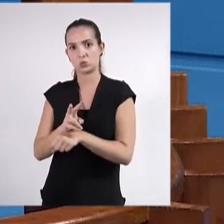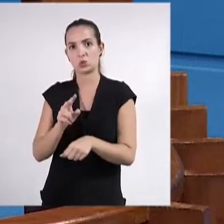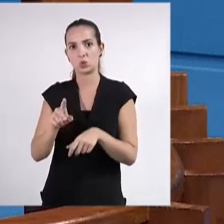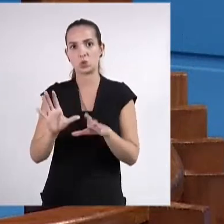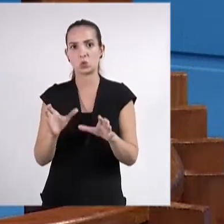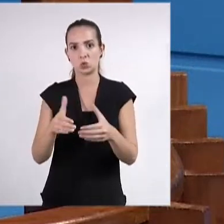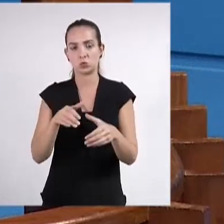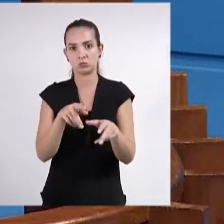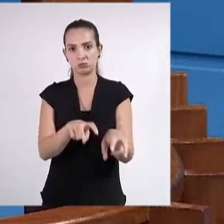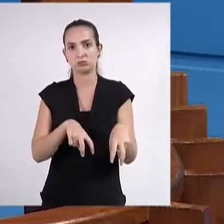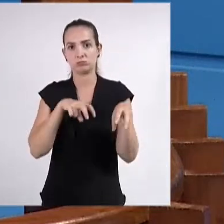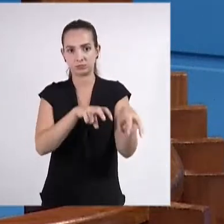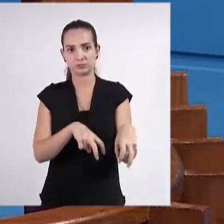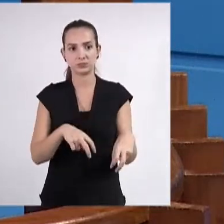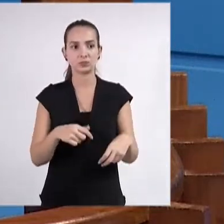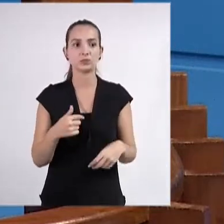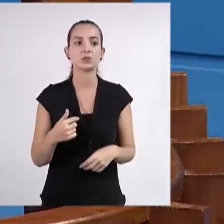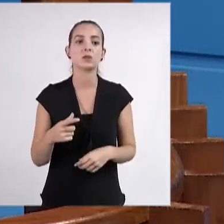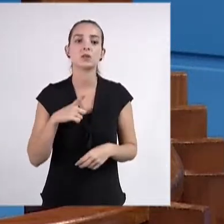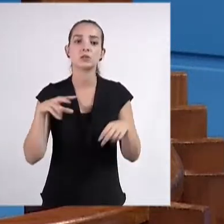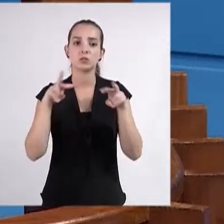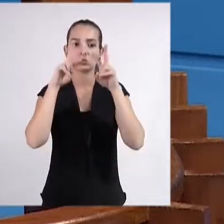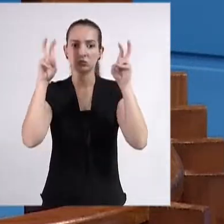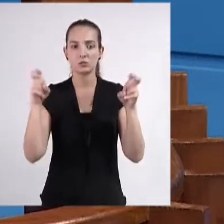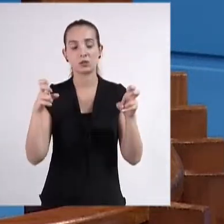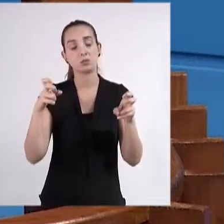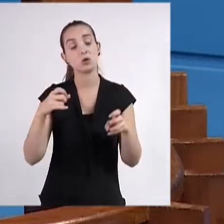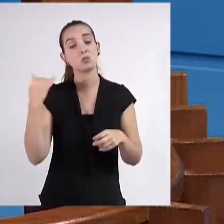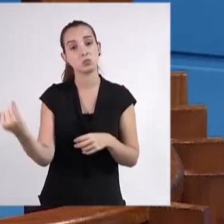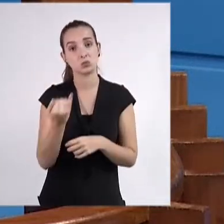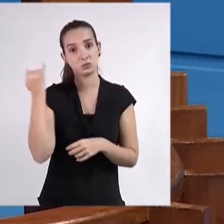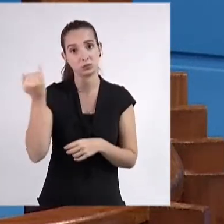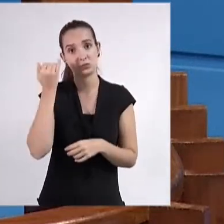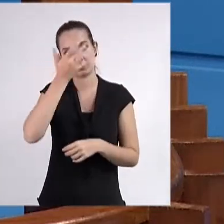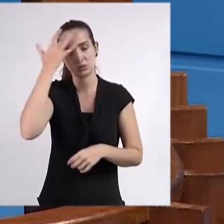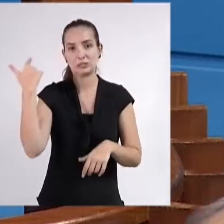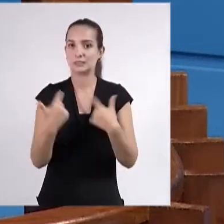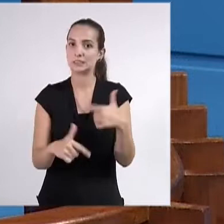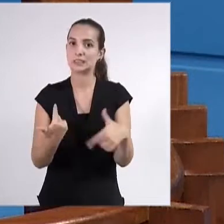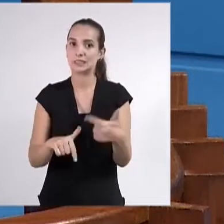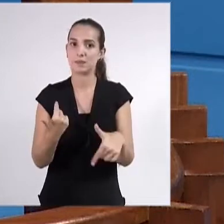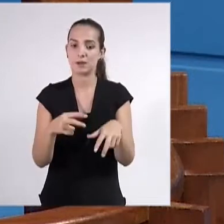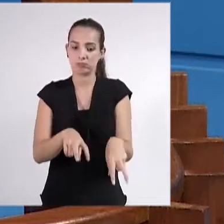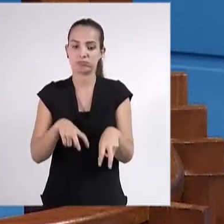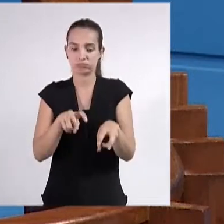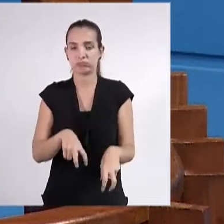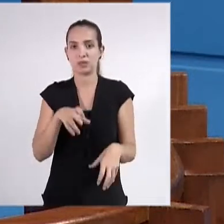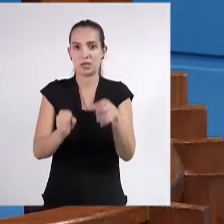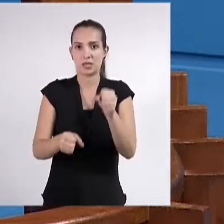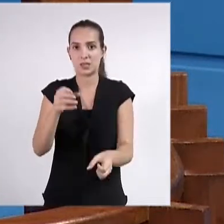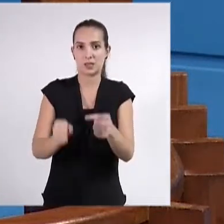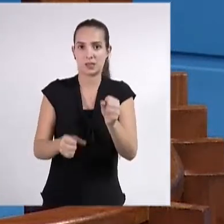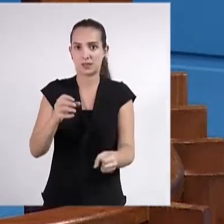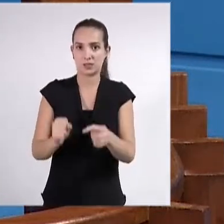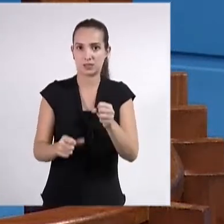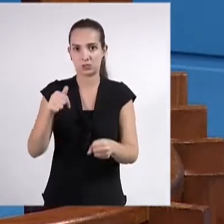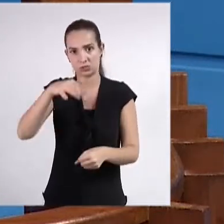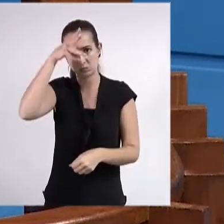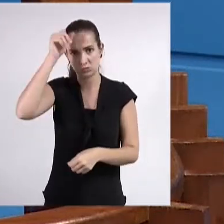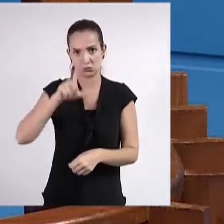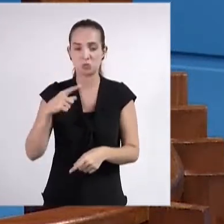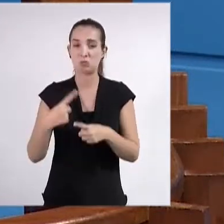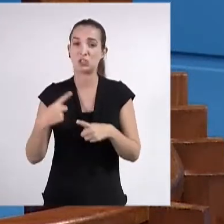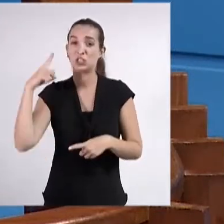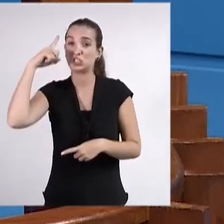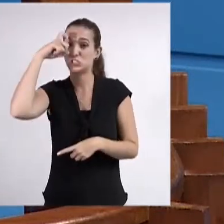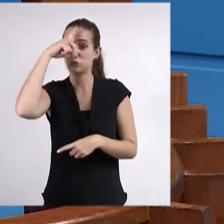uma questão de grande interesse para os produtores de leite do Mato Grosso do Sul. O segmento que vem crescendo a cada dia a duras penas. Quero